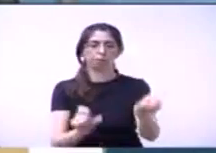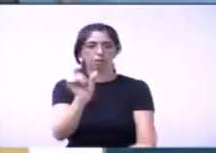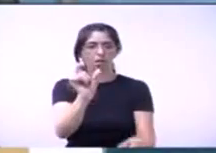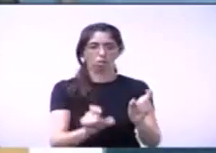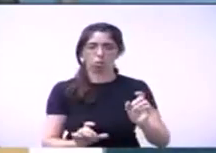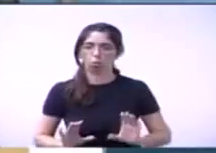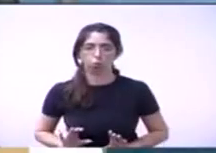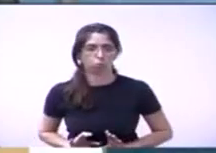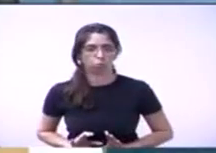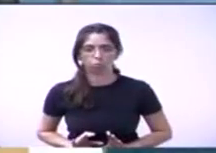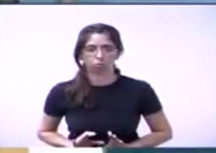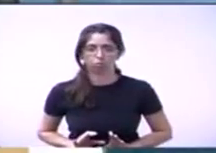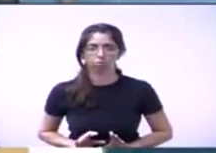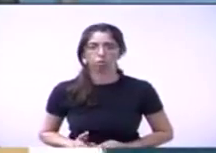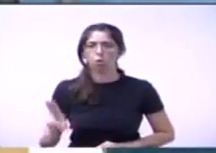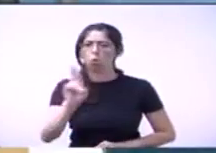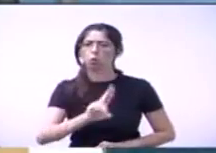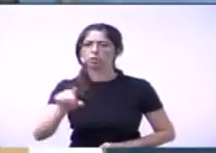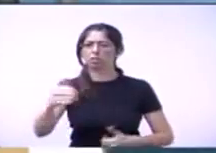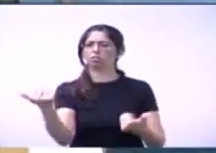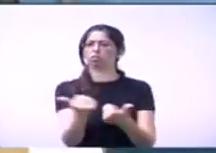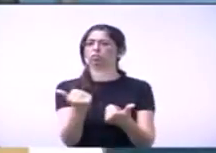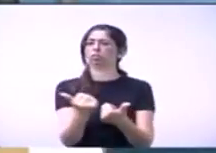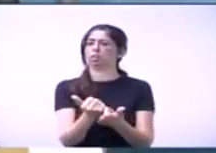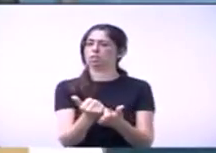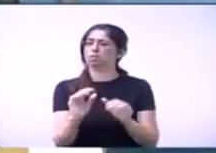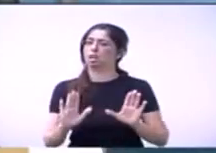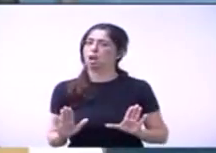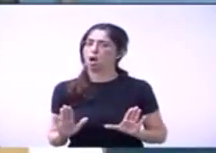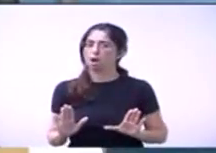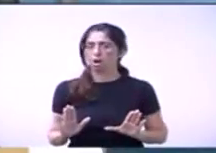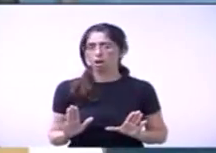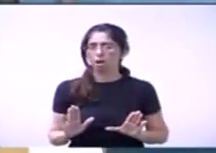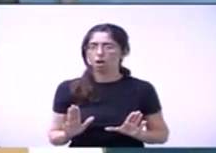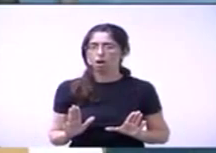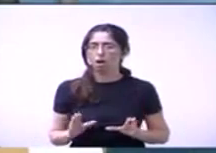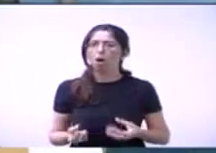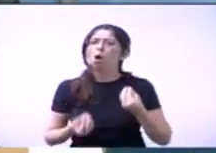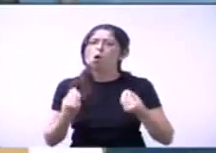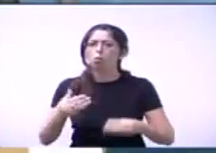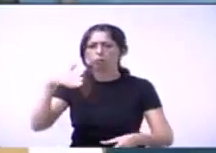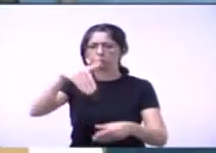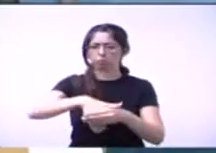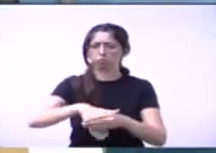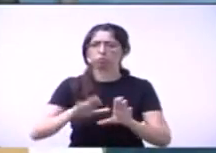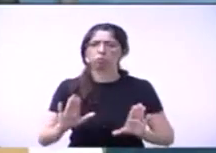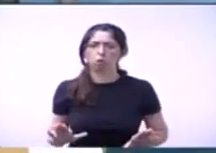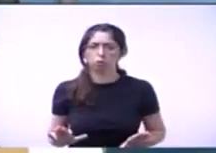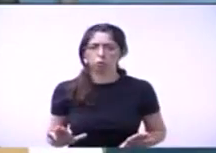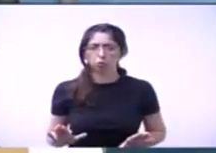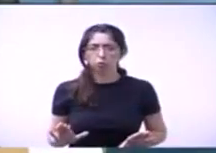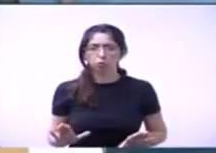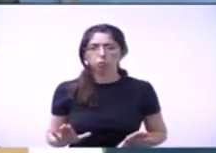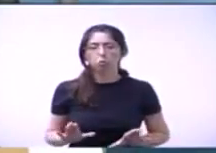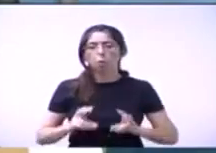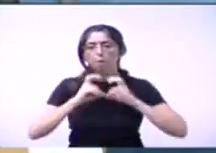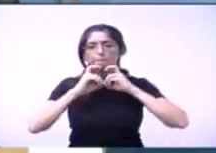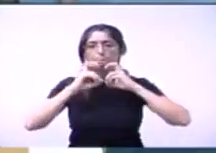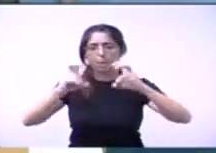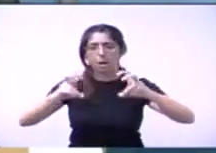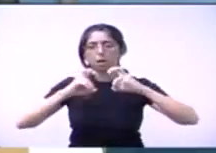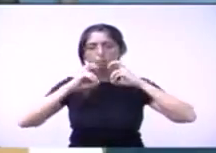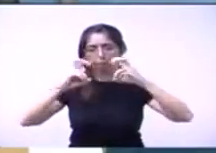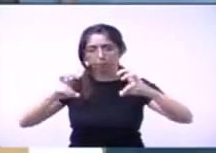estão sentados aí como cabresto de voto. Essa não é a nossa função. E senhores, nós não iremos usar... Só um